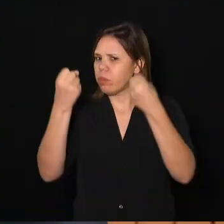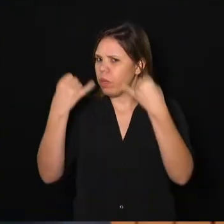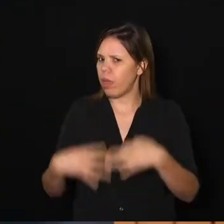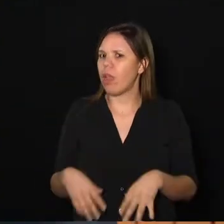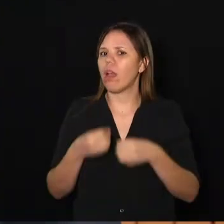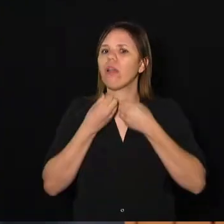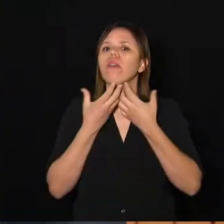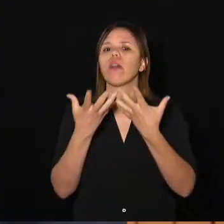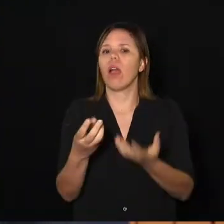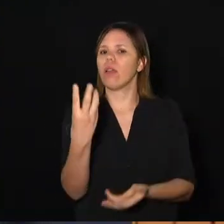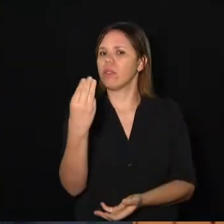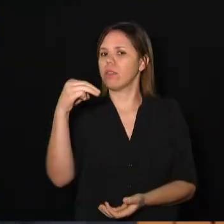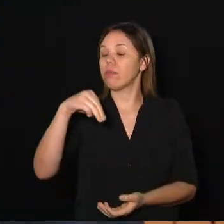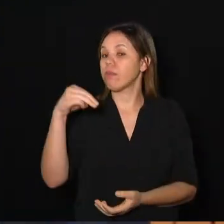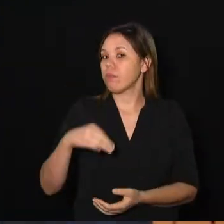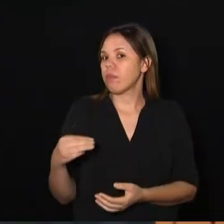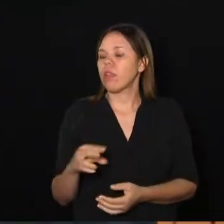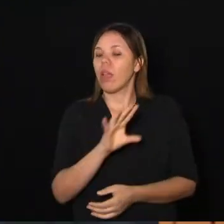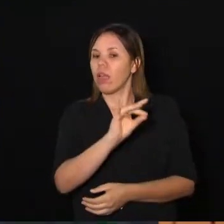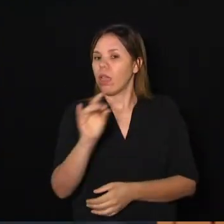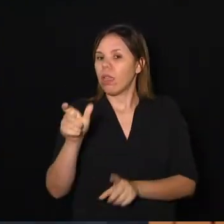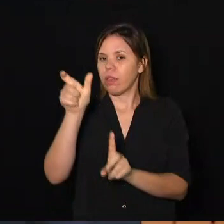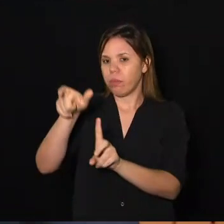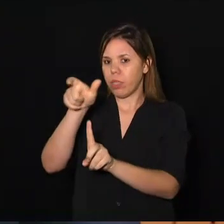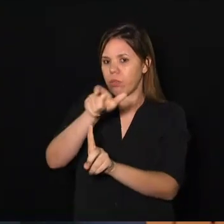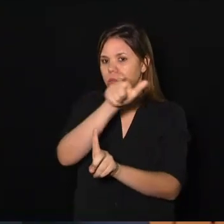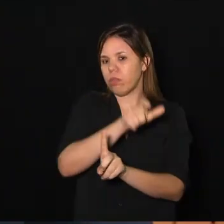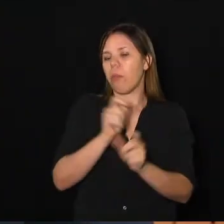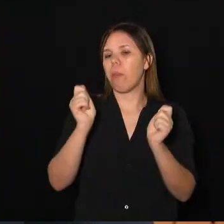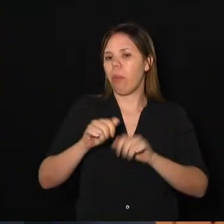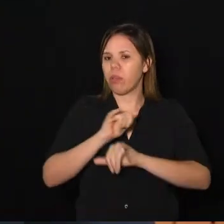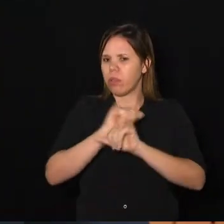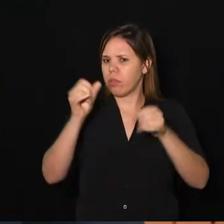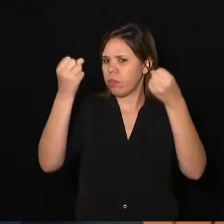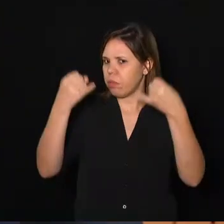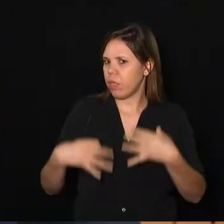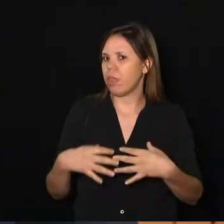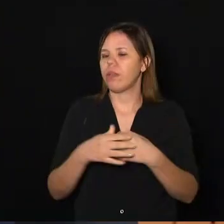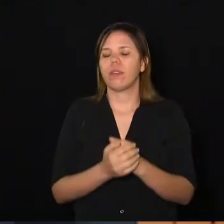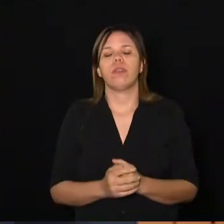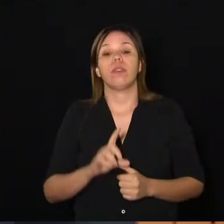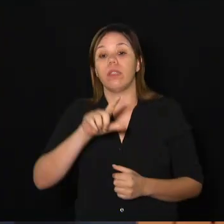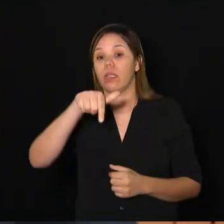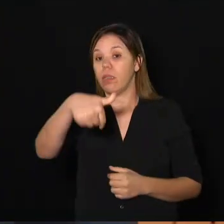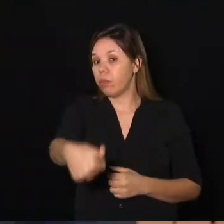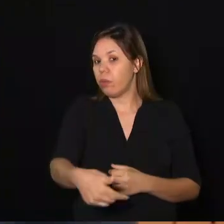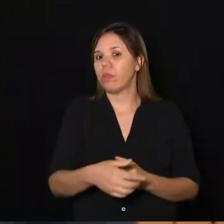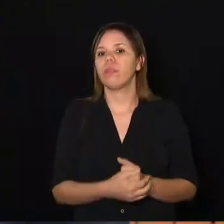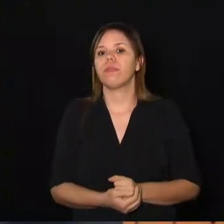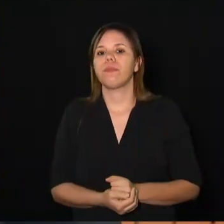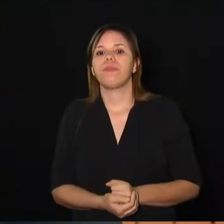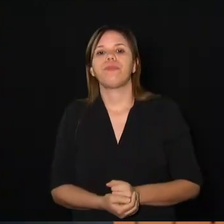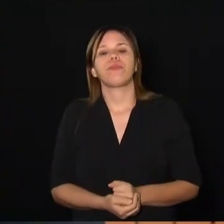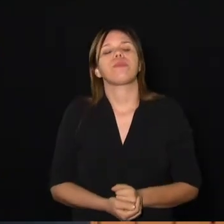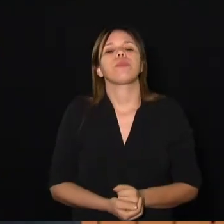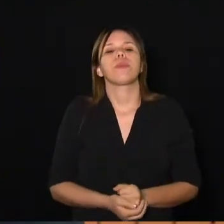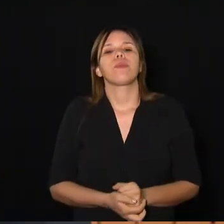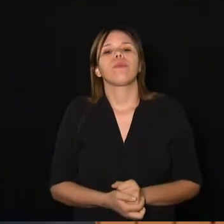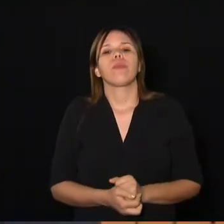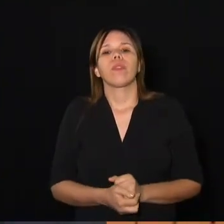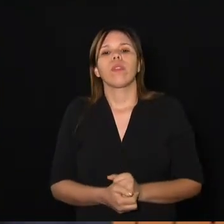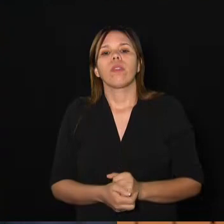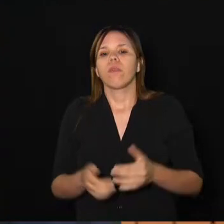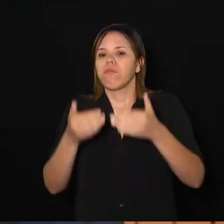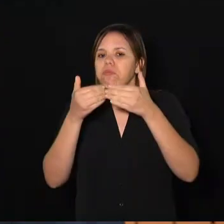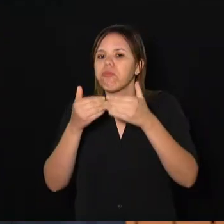fala para que cada um possa pronunciar em seguida e irei abrir ao